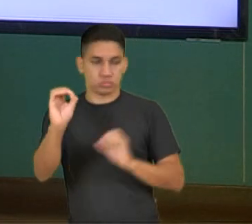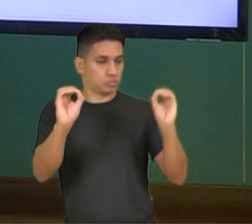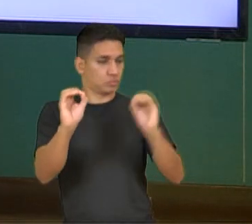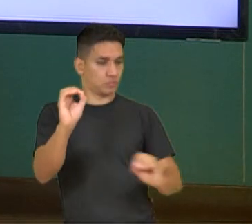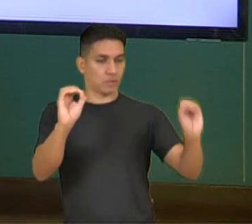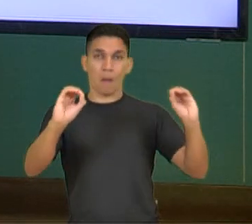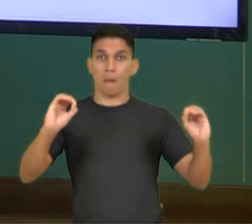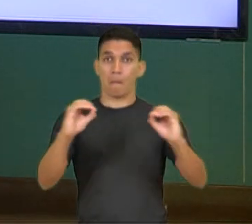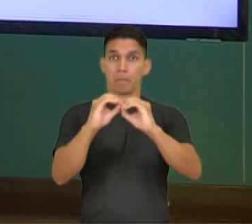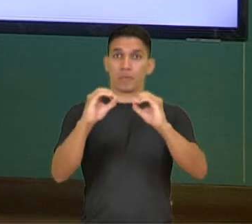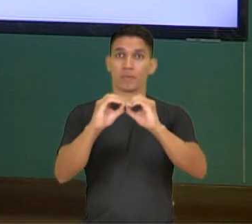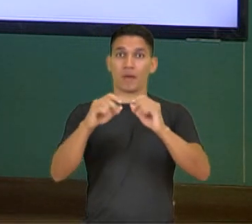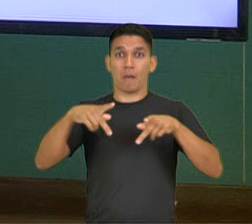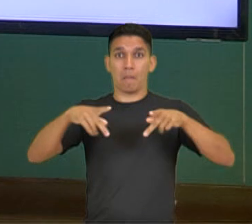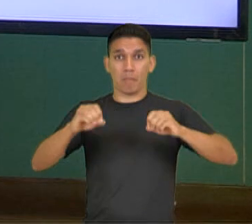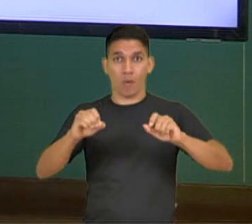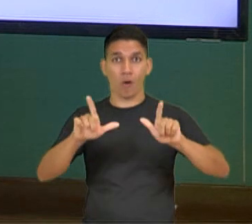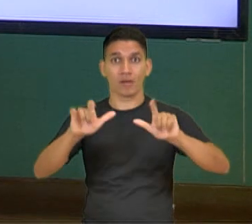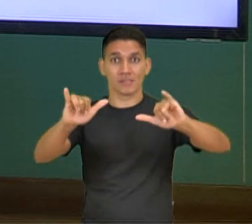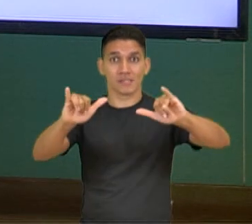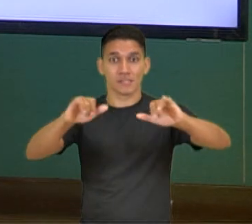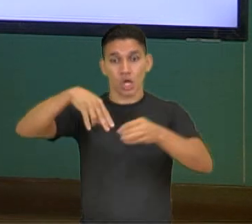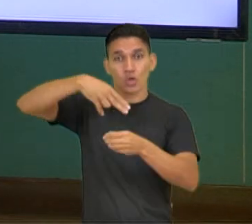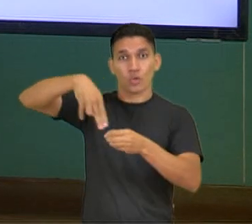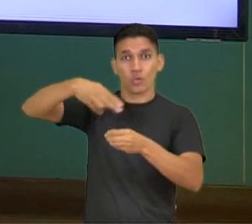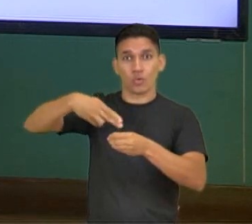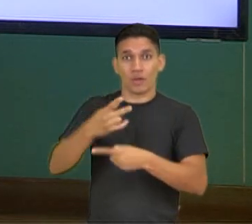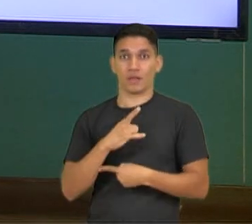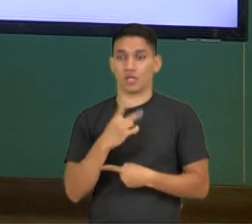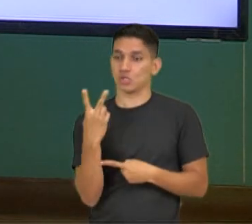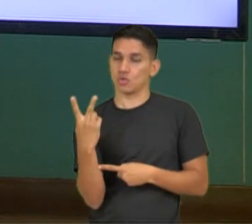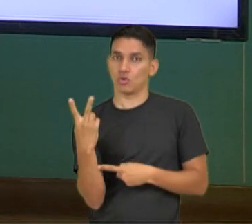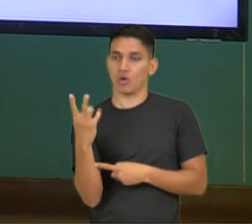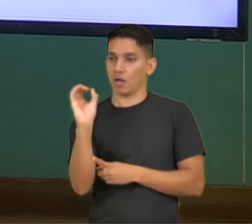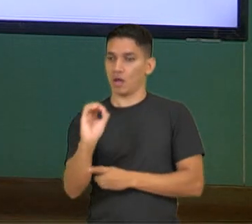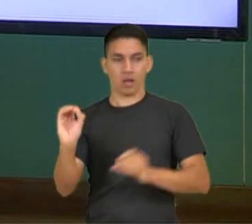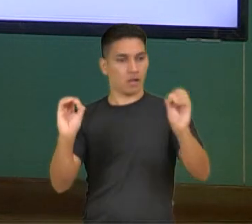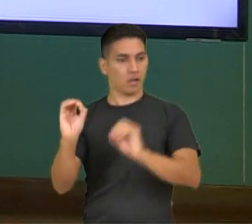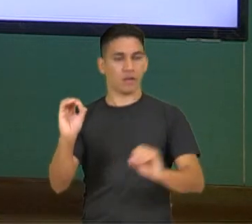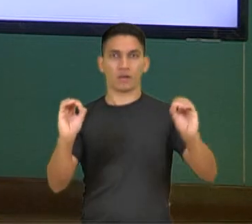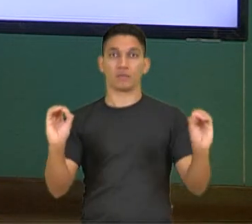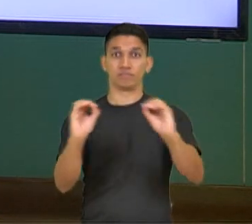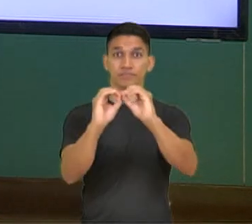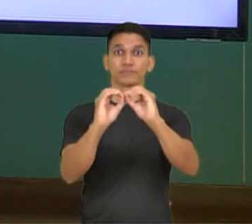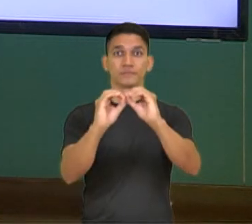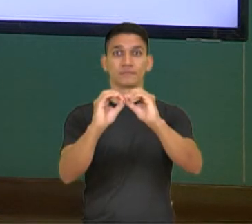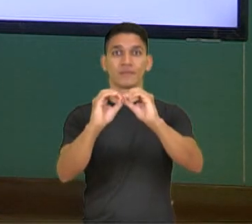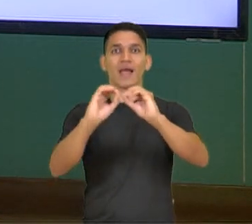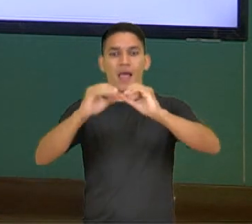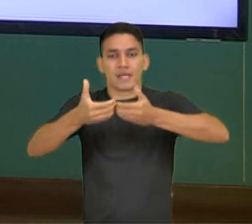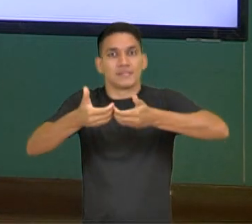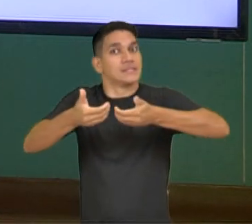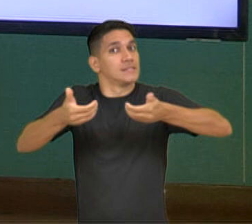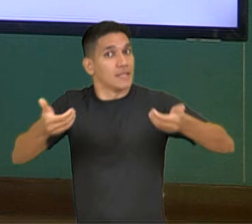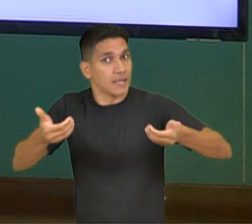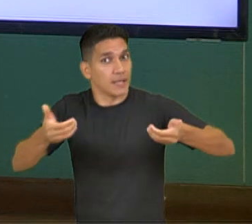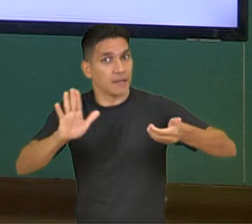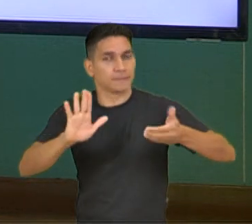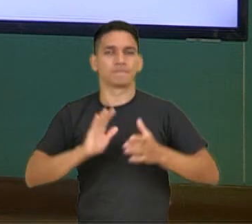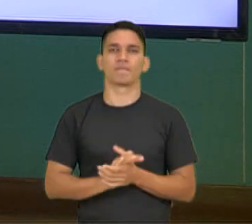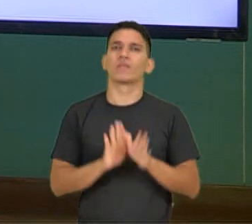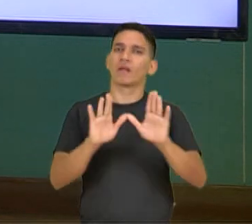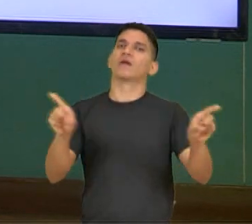cadeia carbônica polinuclear, onde temos 2 anéis aromáticos isolados, separados,